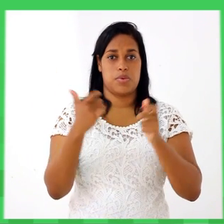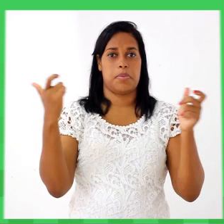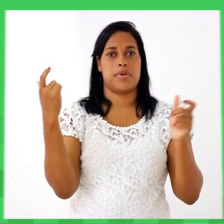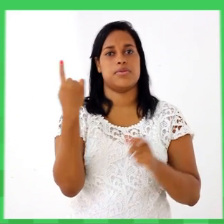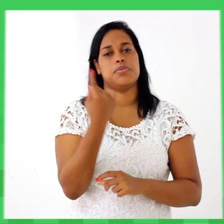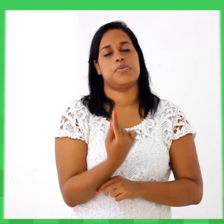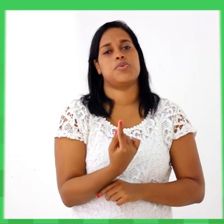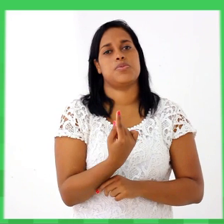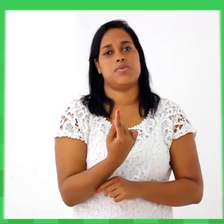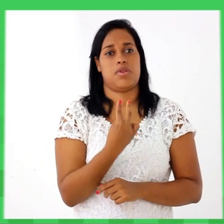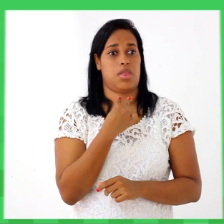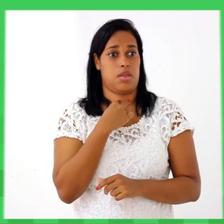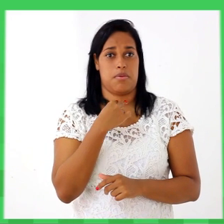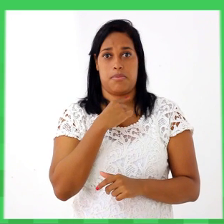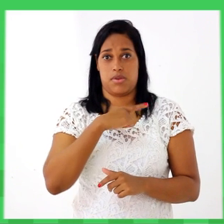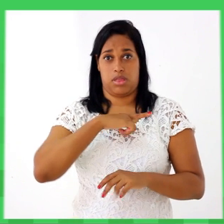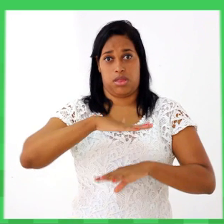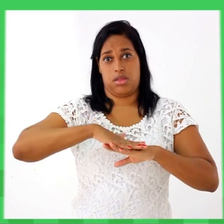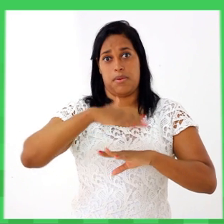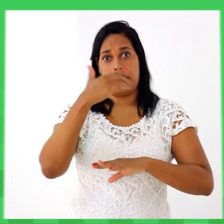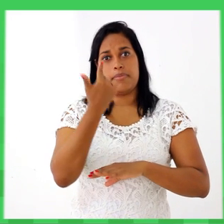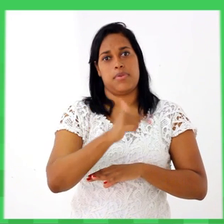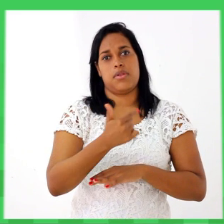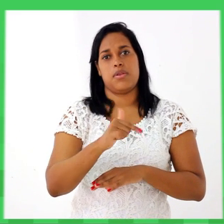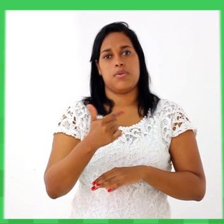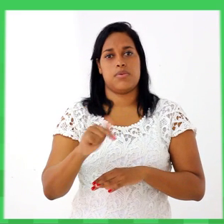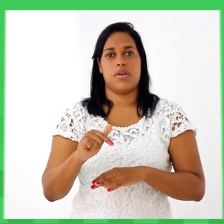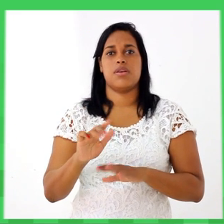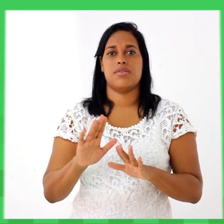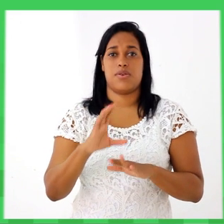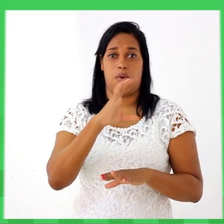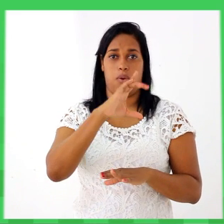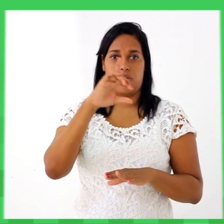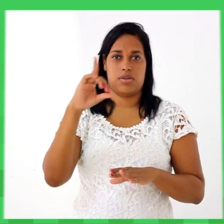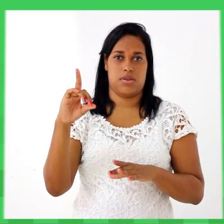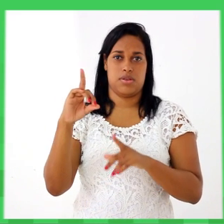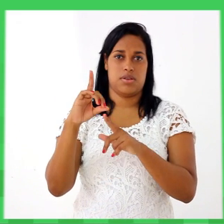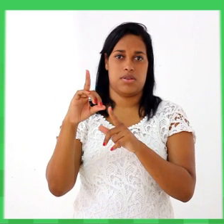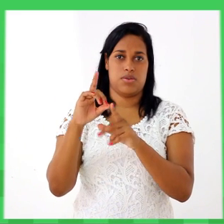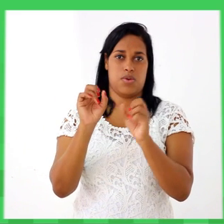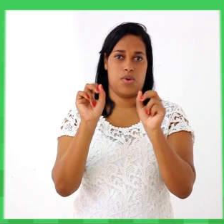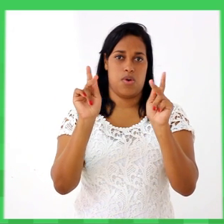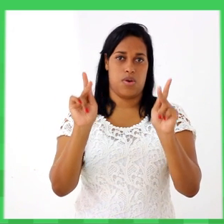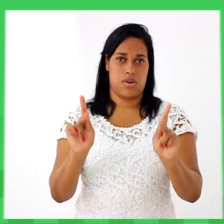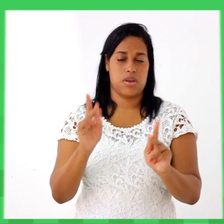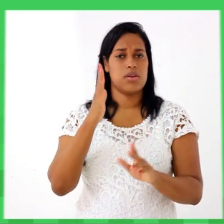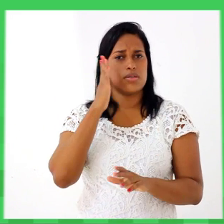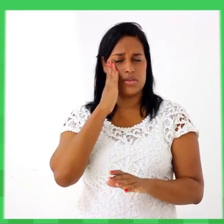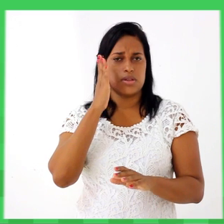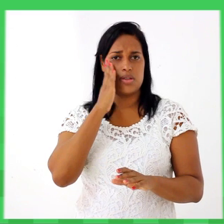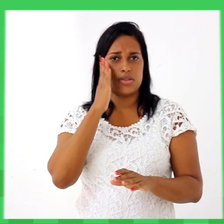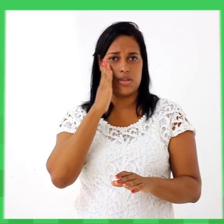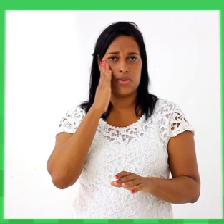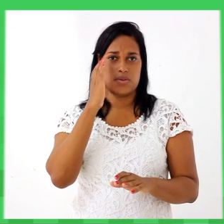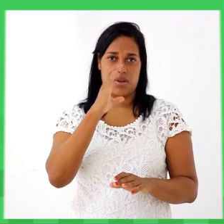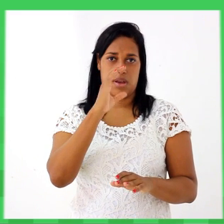1. Então, não posso ter mais de um coordenador. Ok? Então, entendido aí